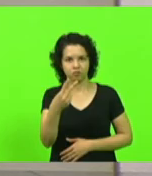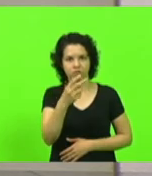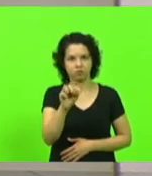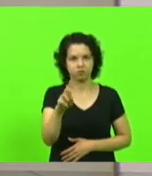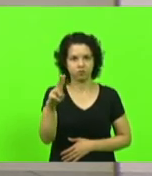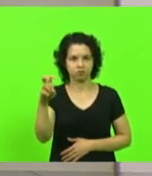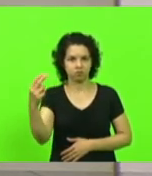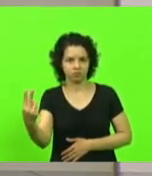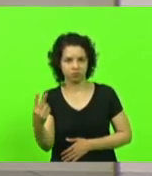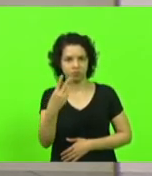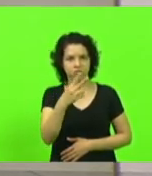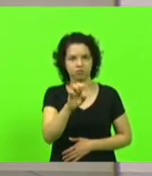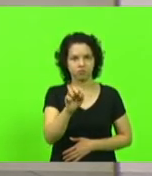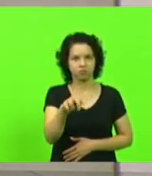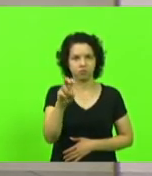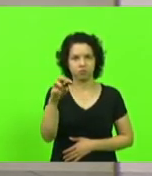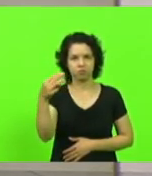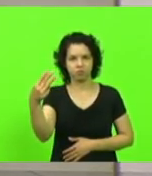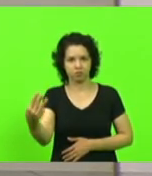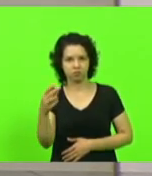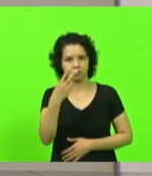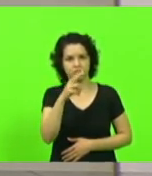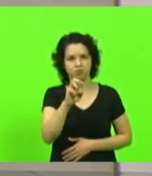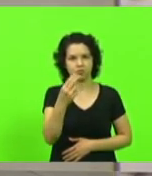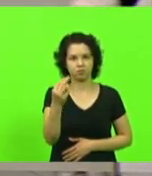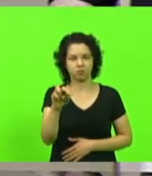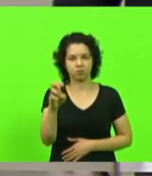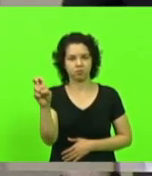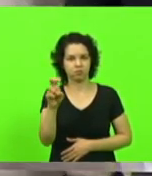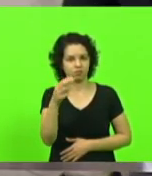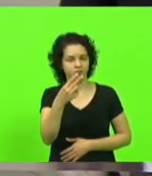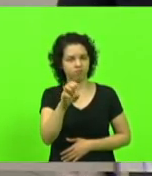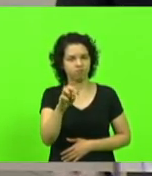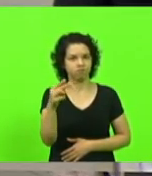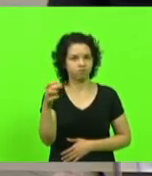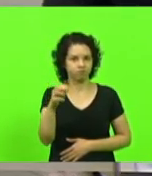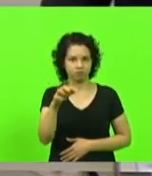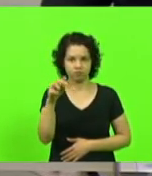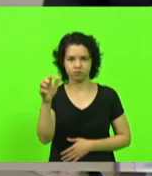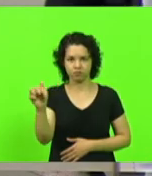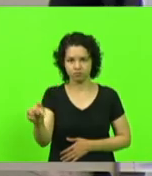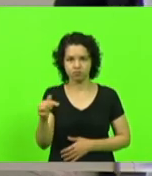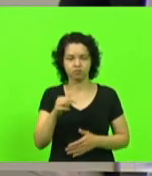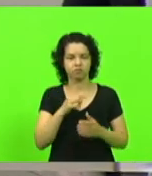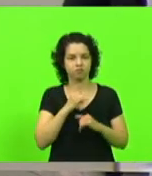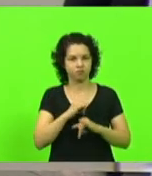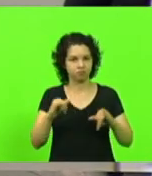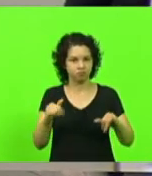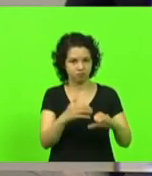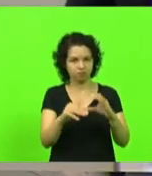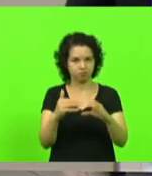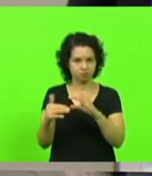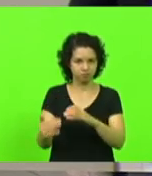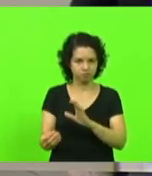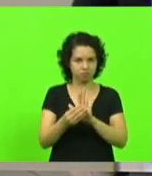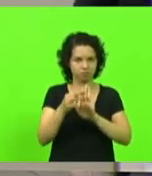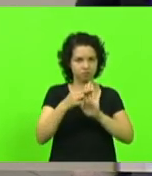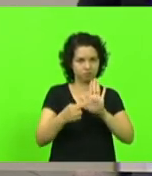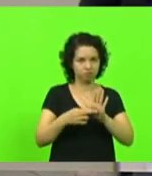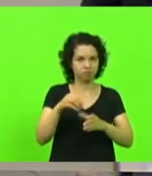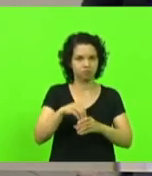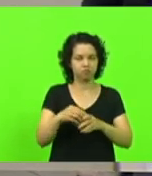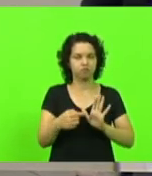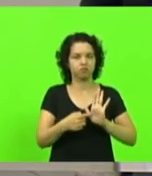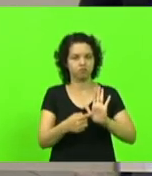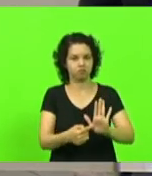2052, 2053 e 2055 a 2057. Esta presidência comunica e encaminhará aos destinatários, conforme determina o regimento interno, as